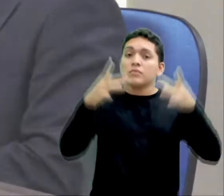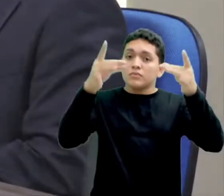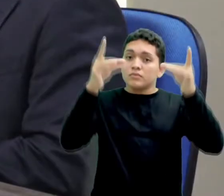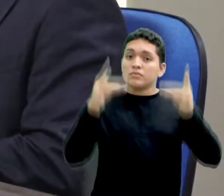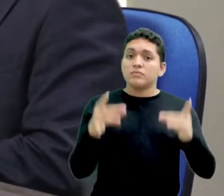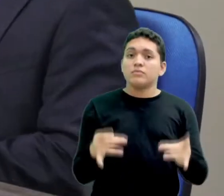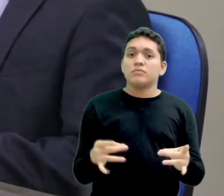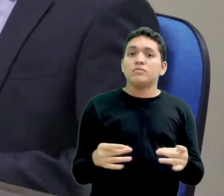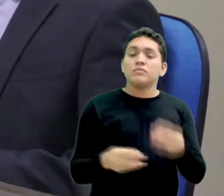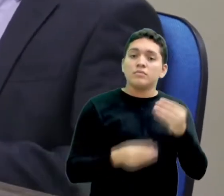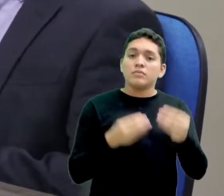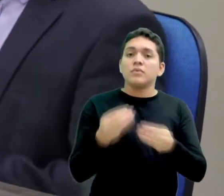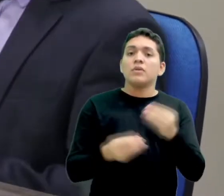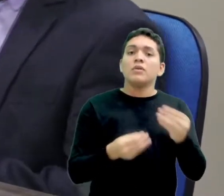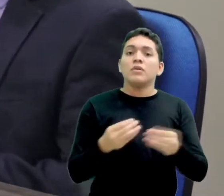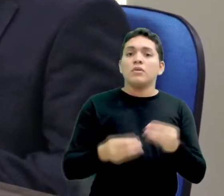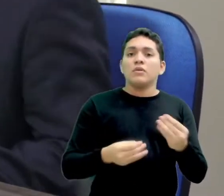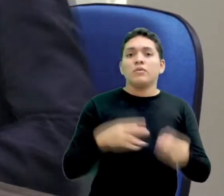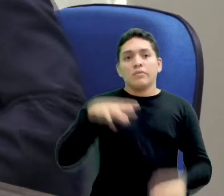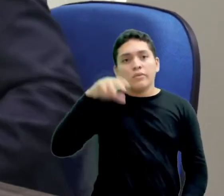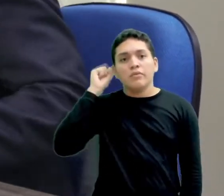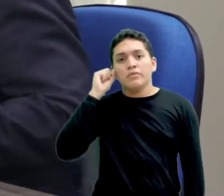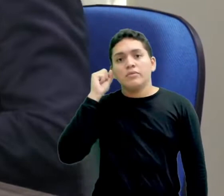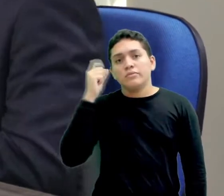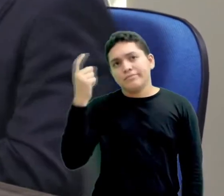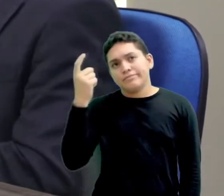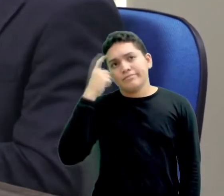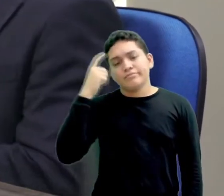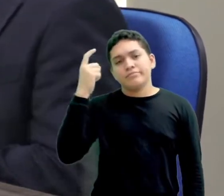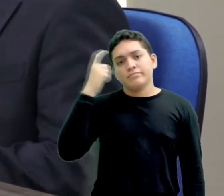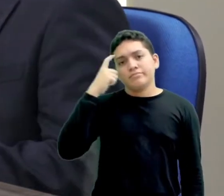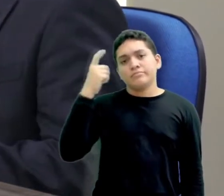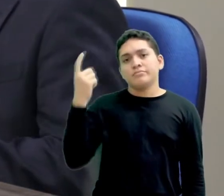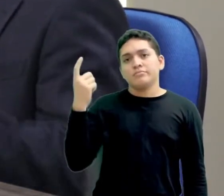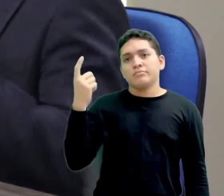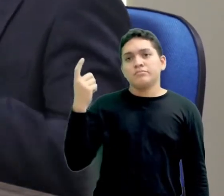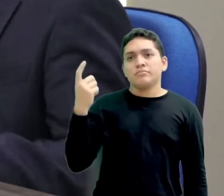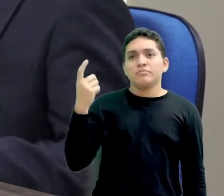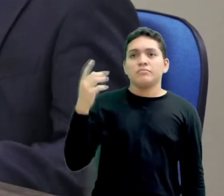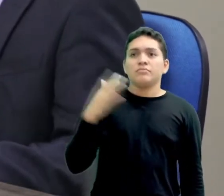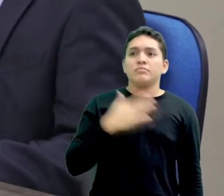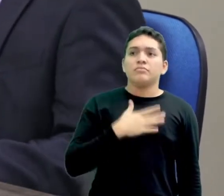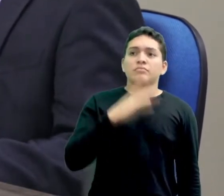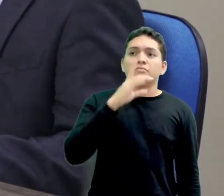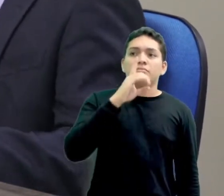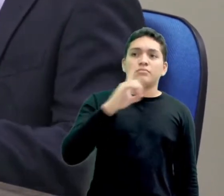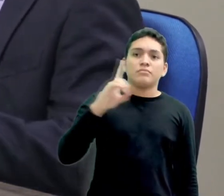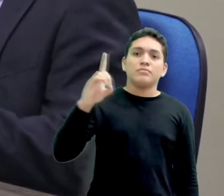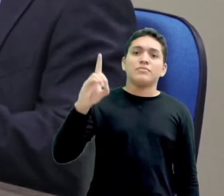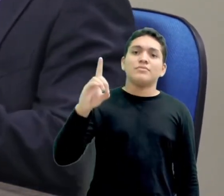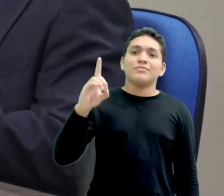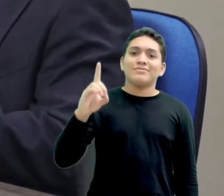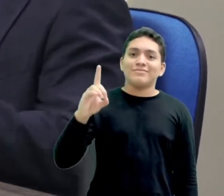o ouvinte deve estar pensando, Pode estar pensando: meu Deus, eu já devo ter cometido